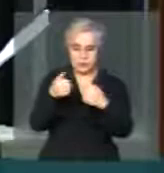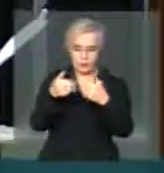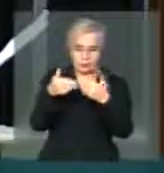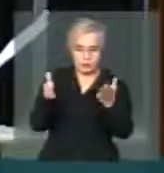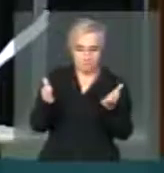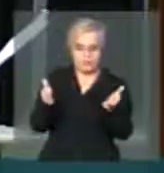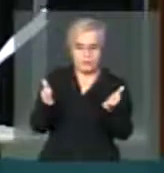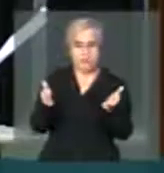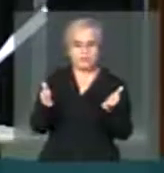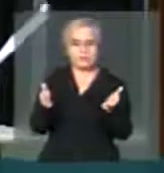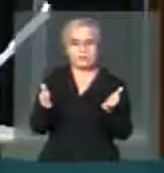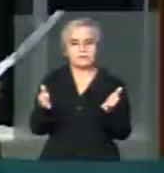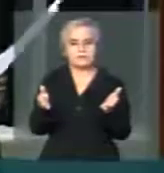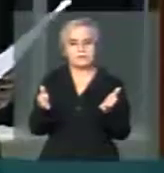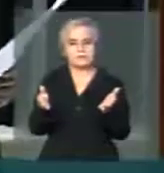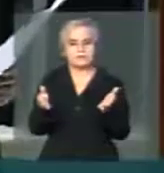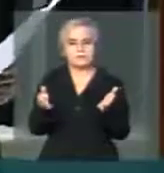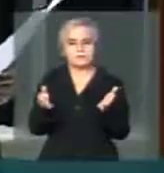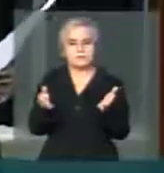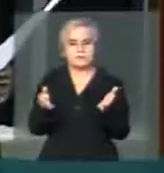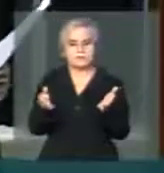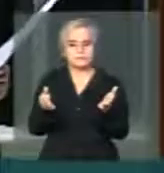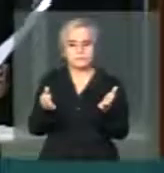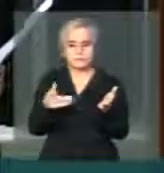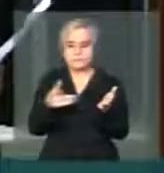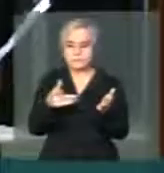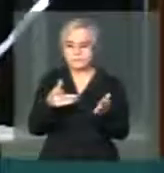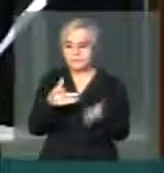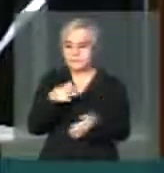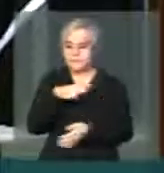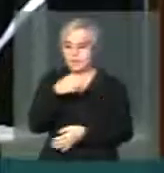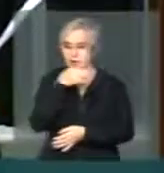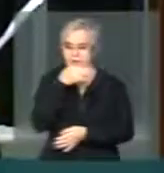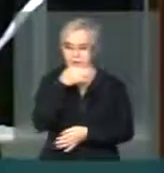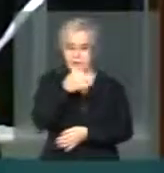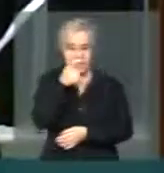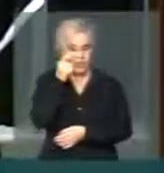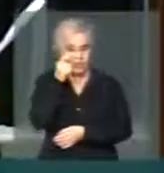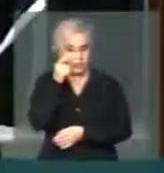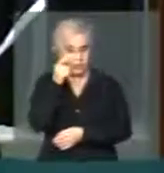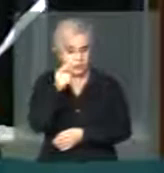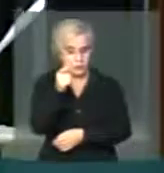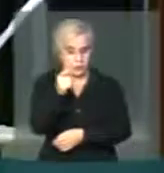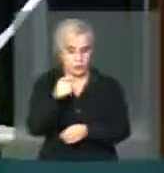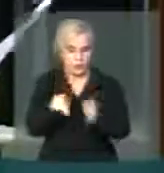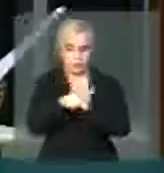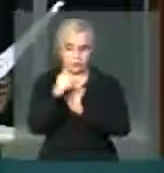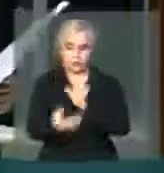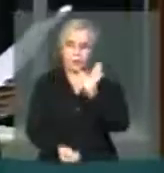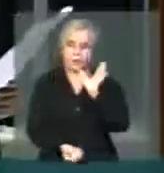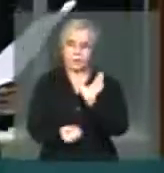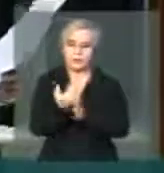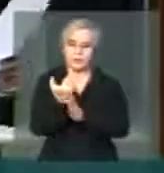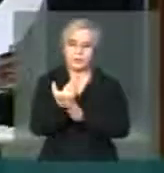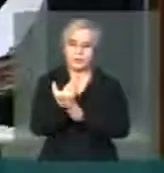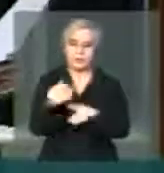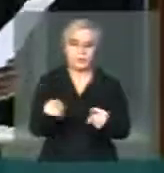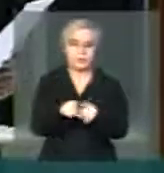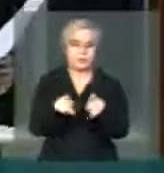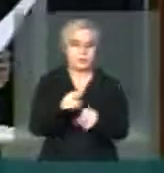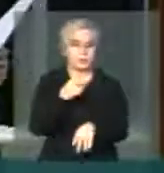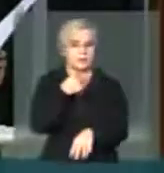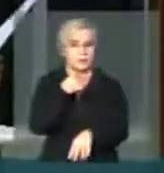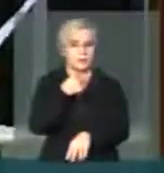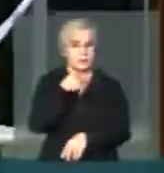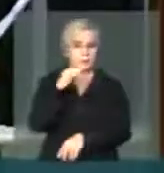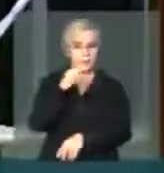capital aberto, fundamentar nos interesses públicos que motivou sua criação decisões que